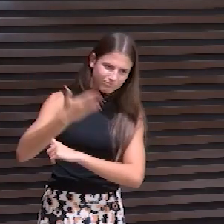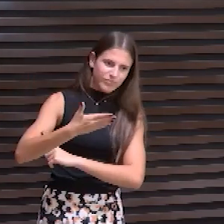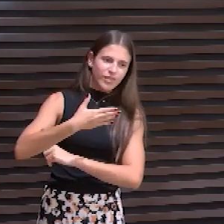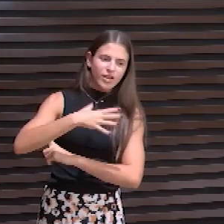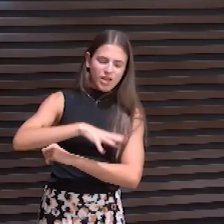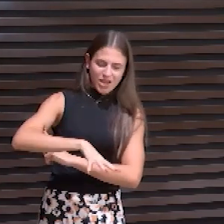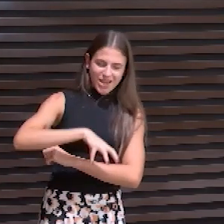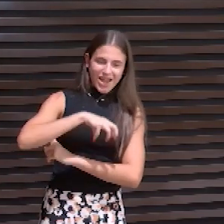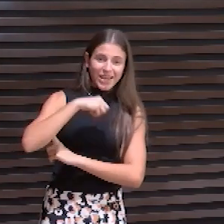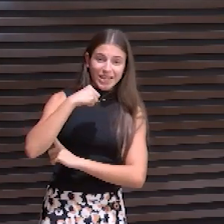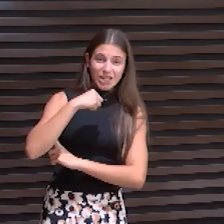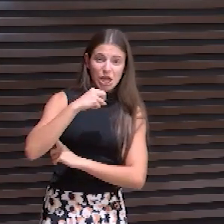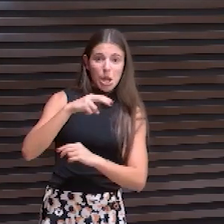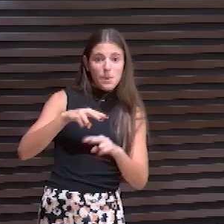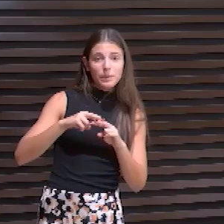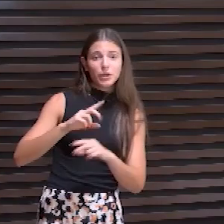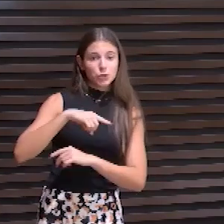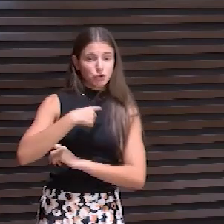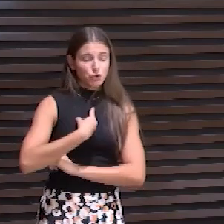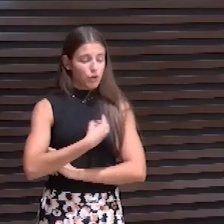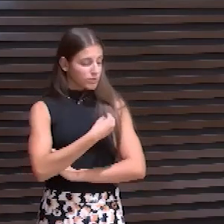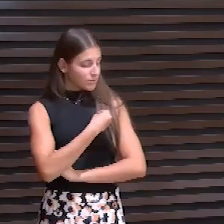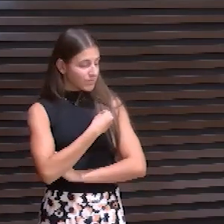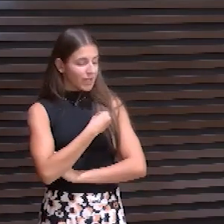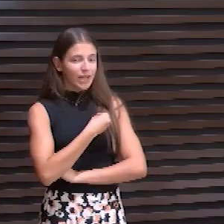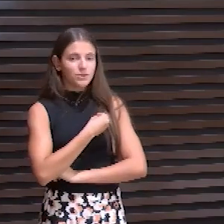que era sobre os nossos pecados, quando ele derramava em Cristo,